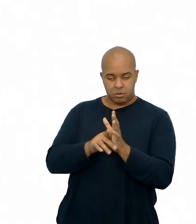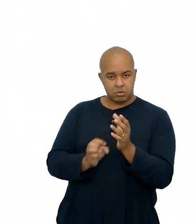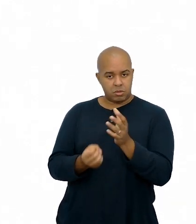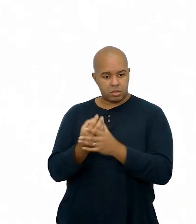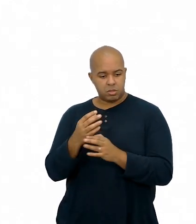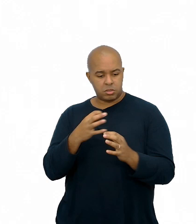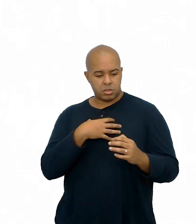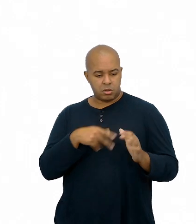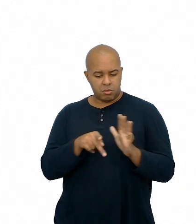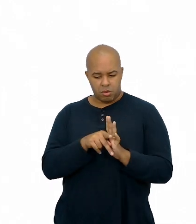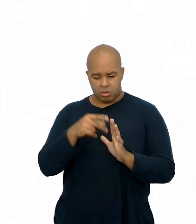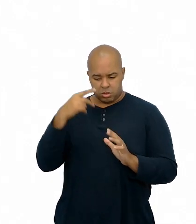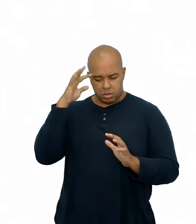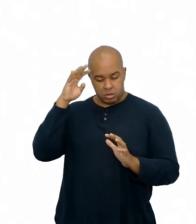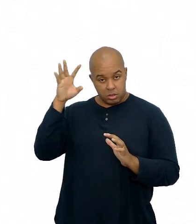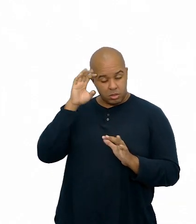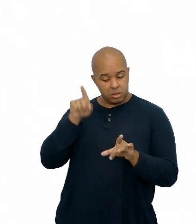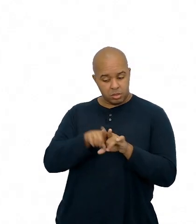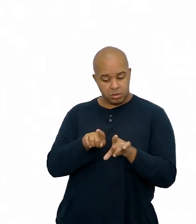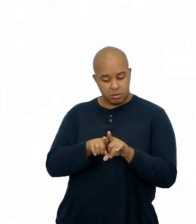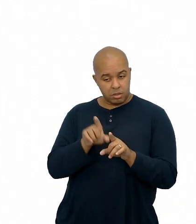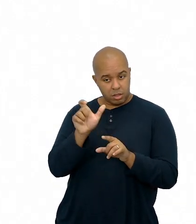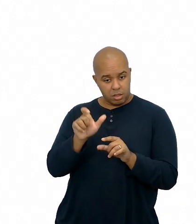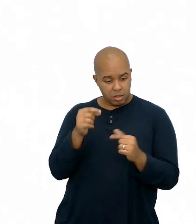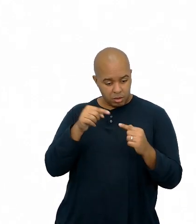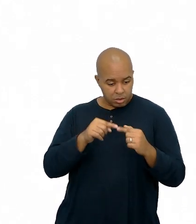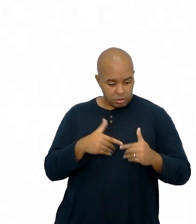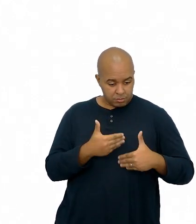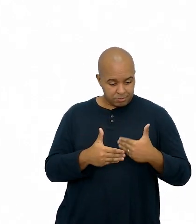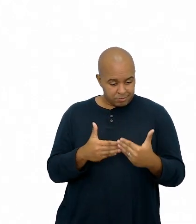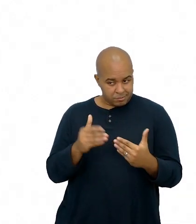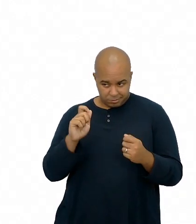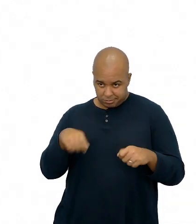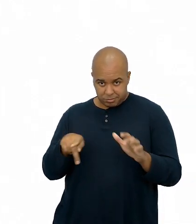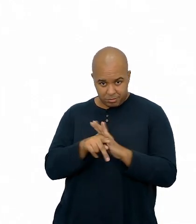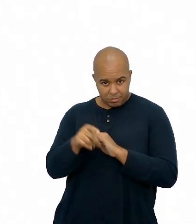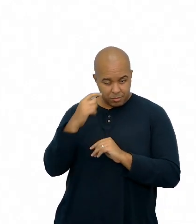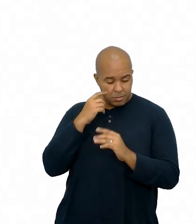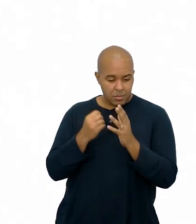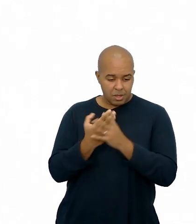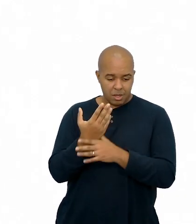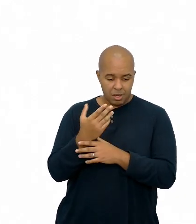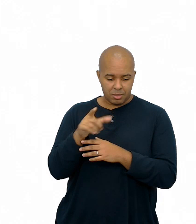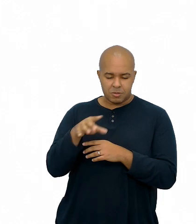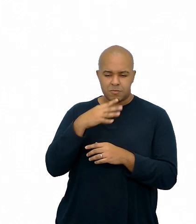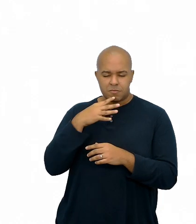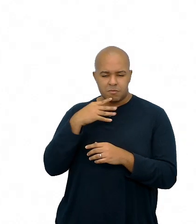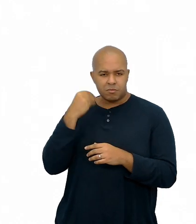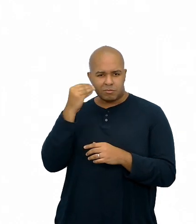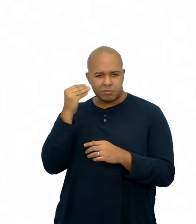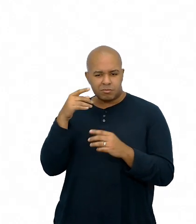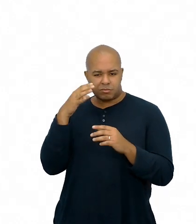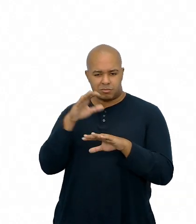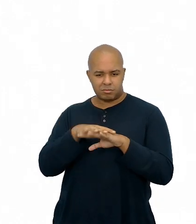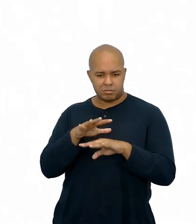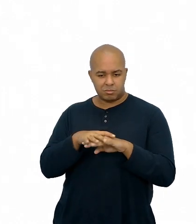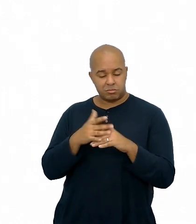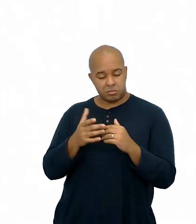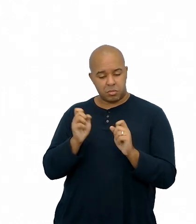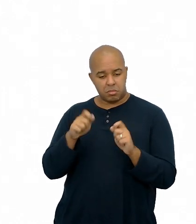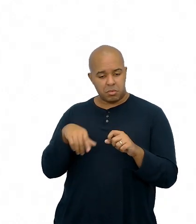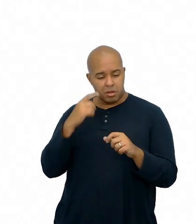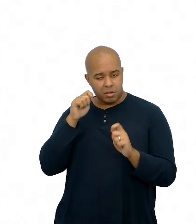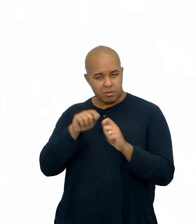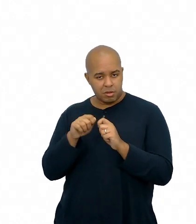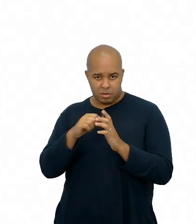formas próprias de raciocínio e que, neste processo, são capazes de elaborar seus conhecimentos matemáticos. Então, a gente pensa